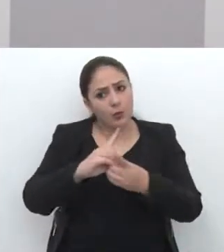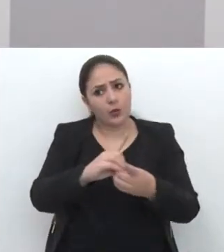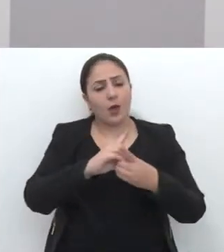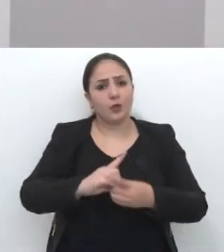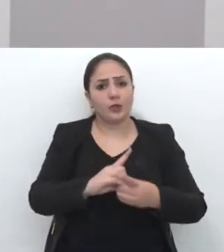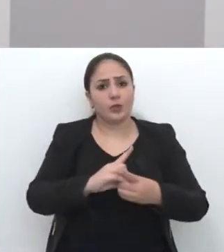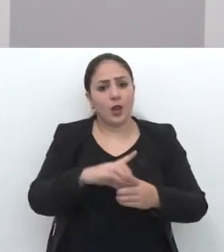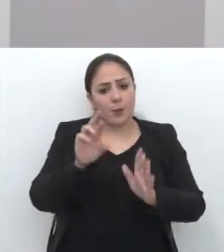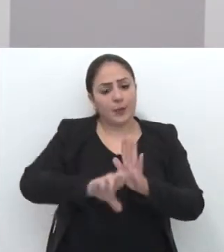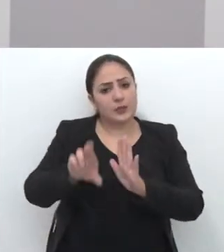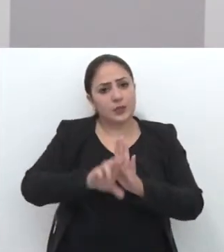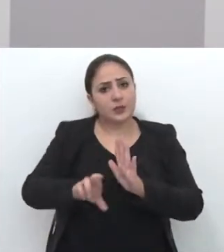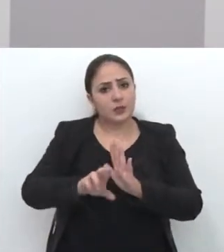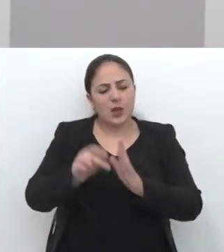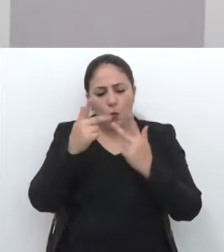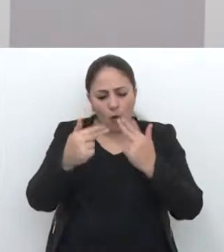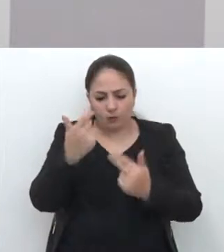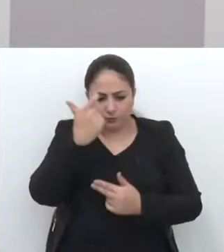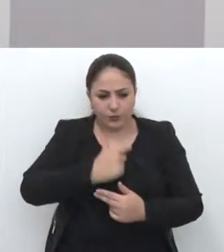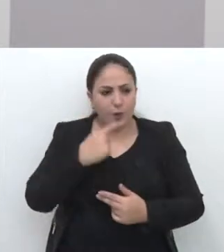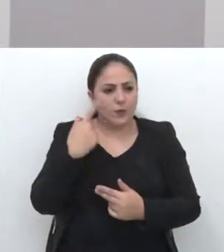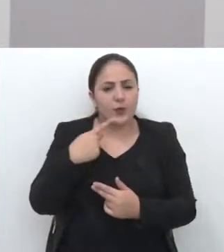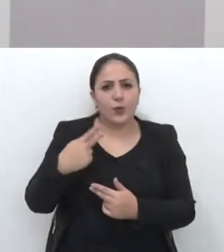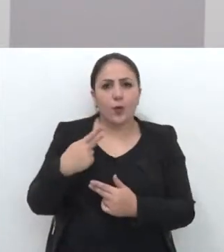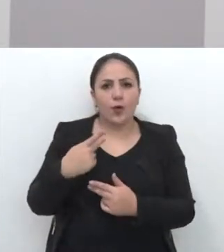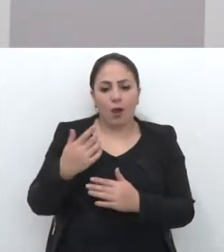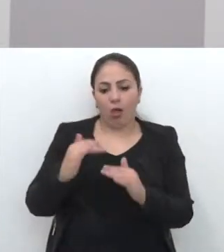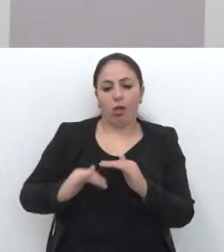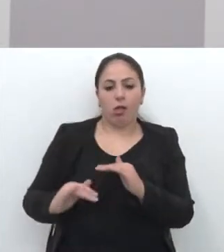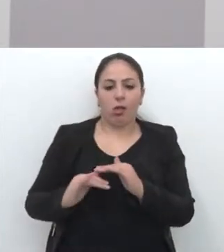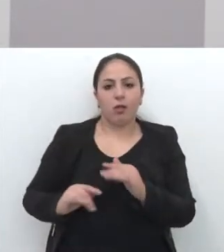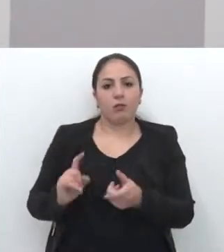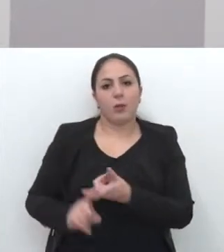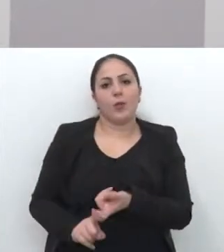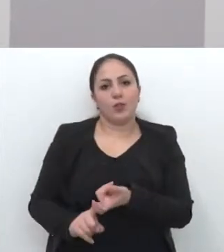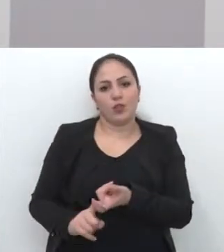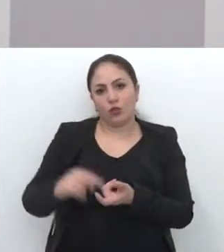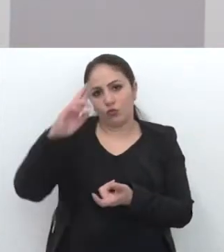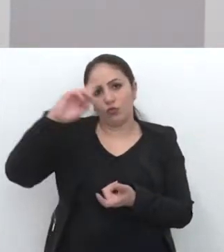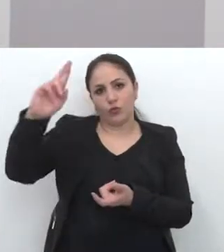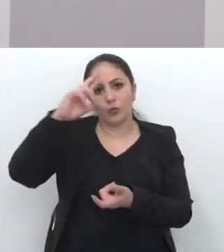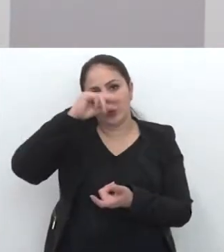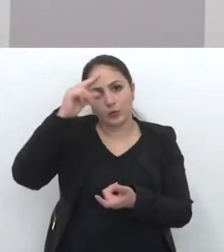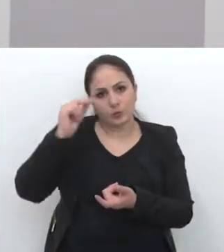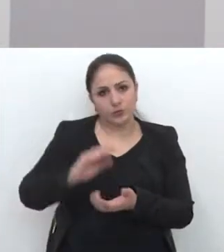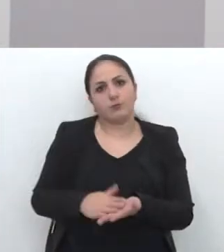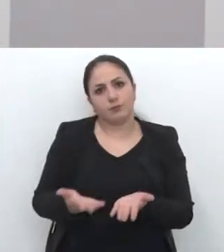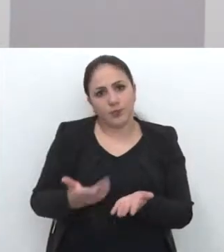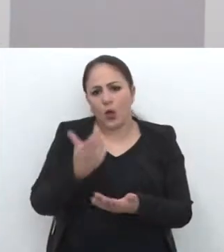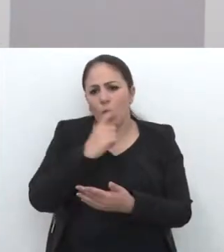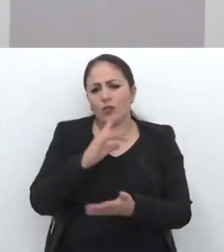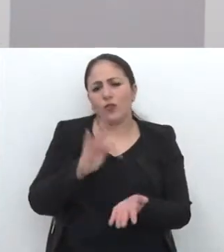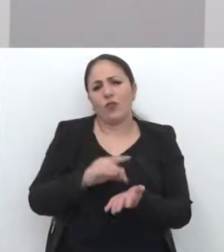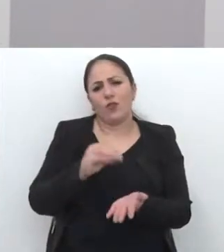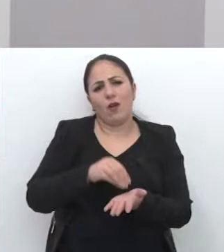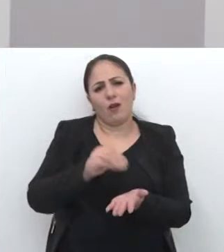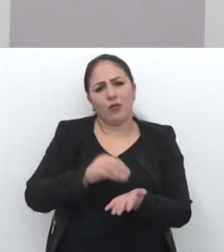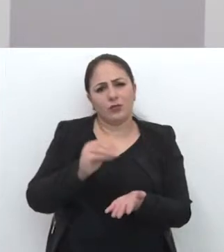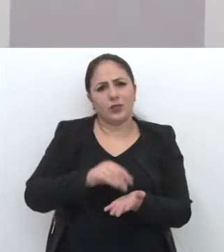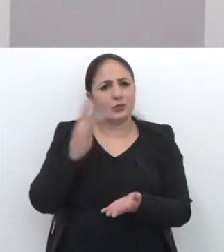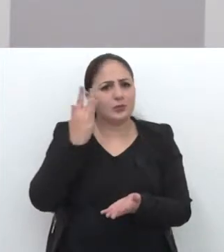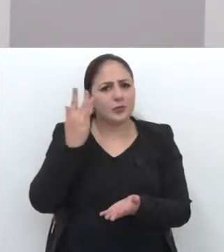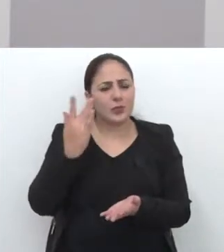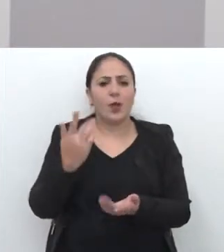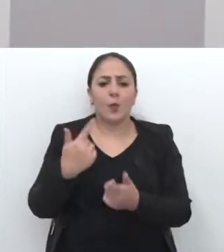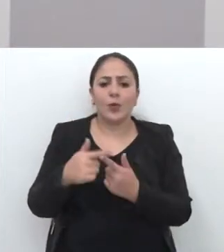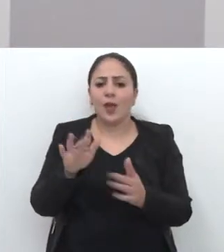ser o poder democrático de representação, coloca o parlamentar como alguém submisso, um súdito do chefe do Poder Executivo. Isso é uma ingenuidade,